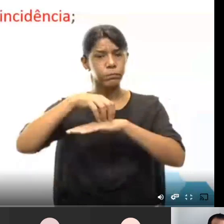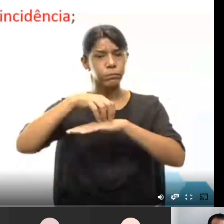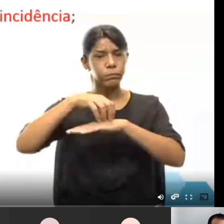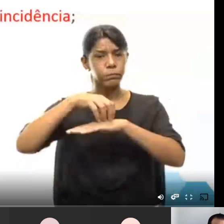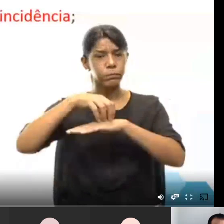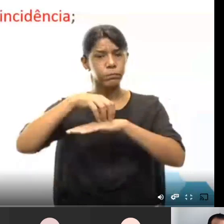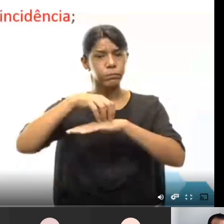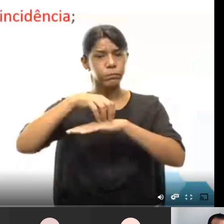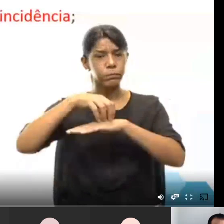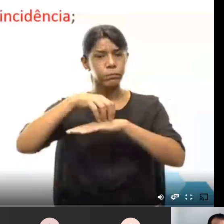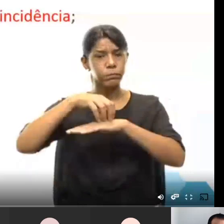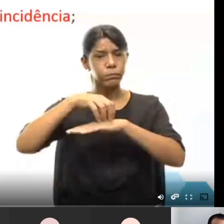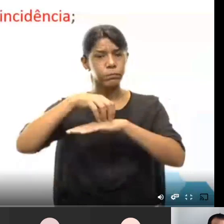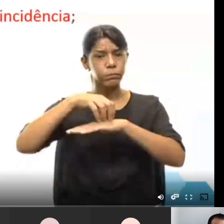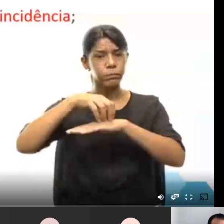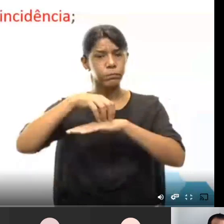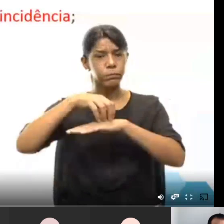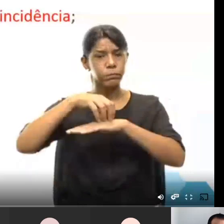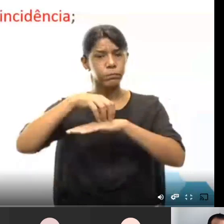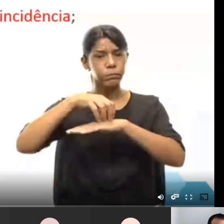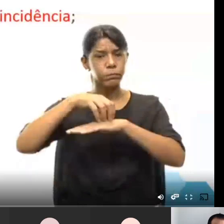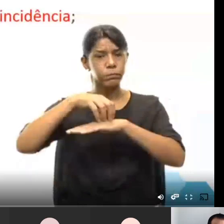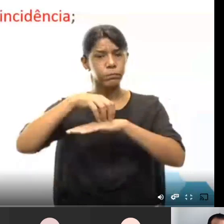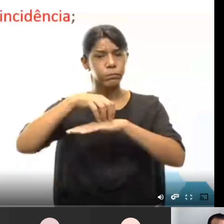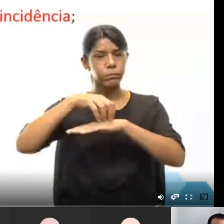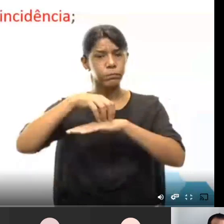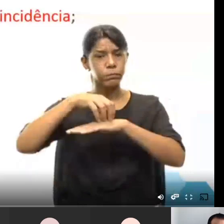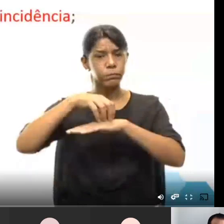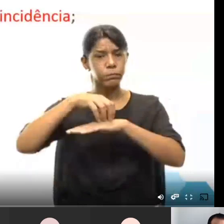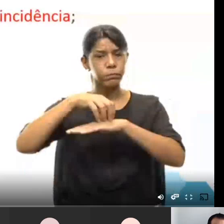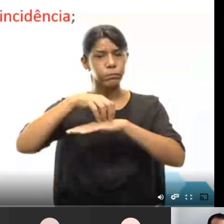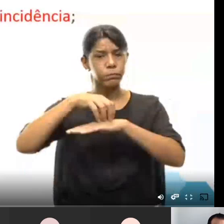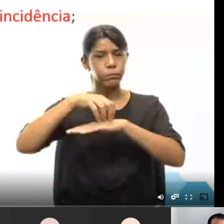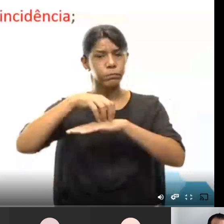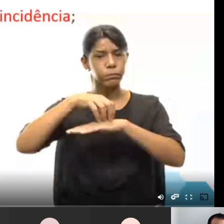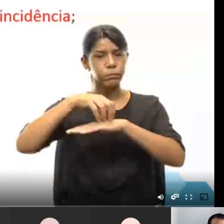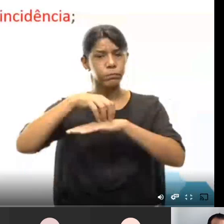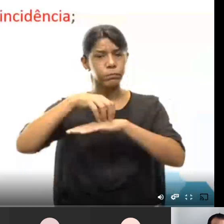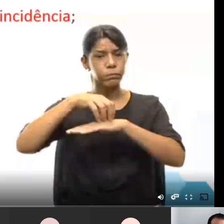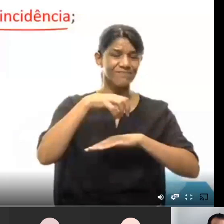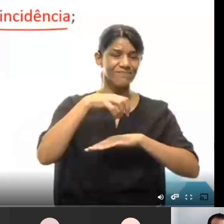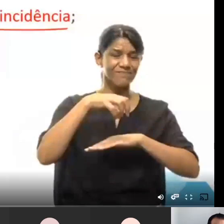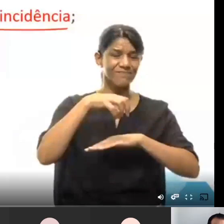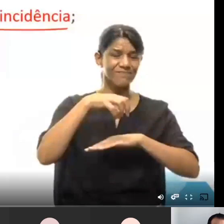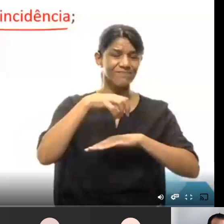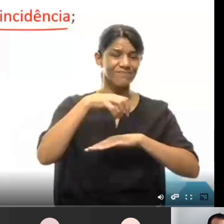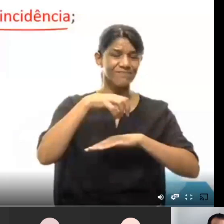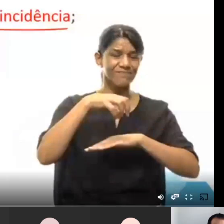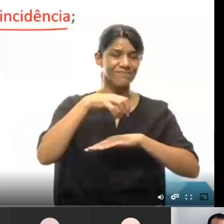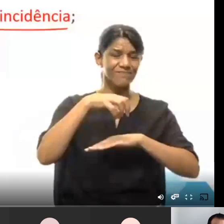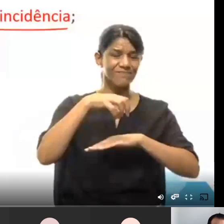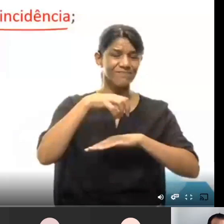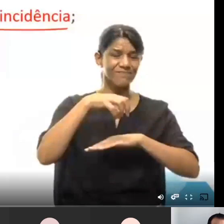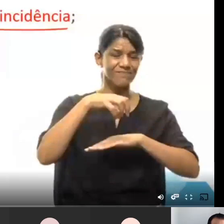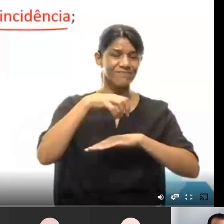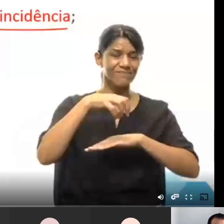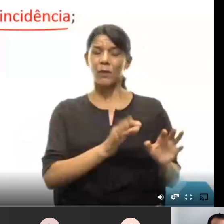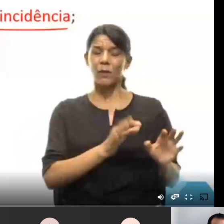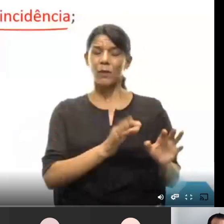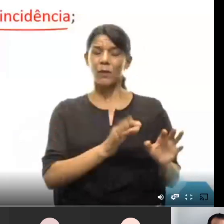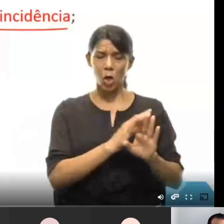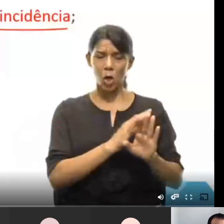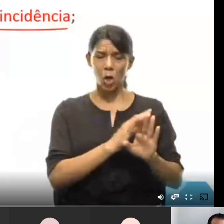haverá suspeita de reincidência. Então, mais uma vez, o exemplo de câncer de mama. Se um paciente passou por remissão